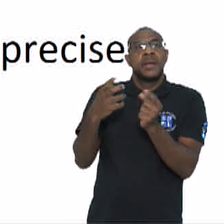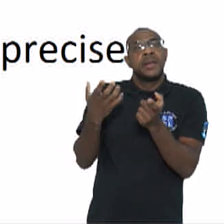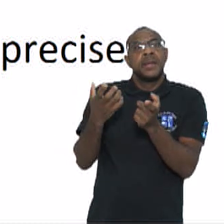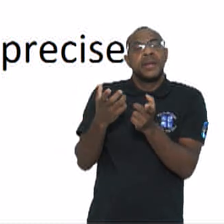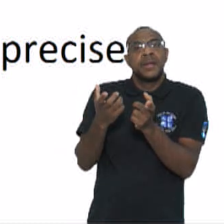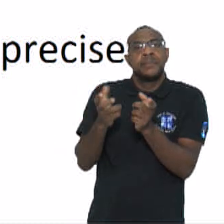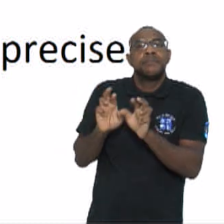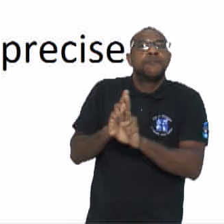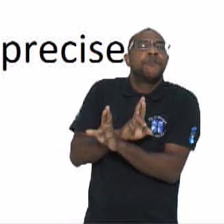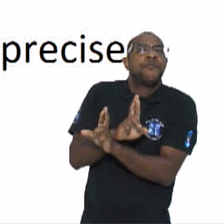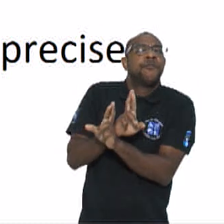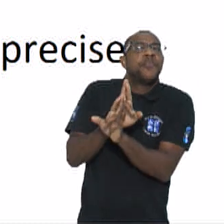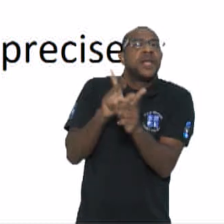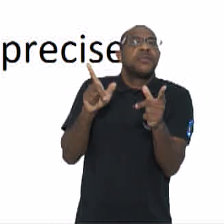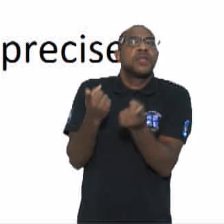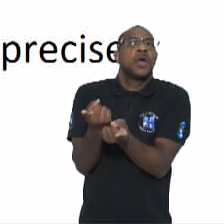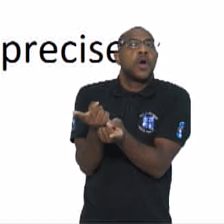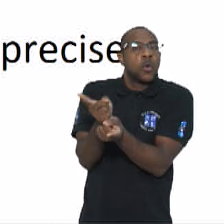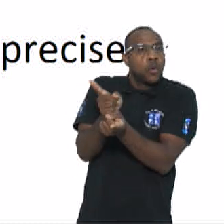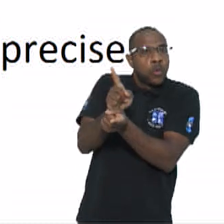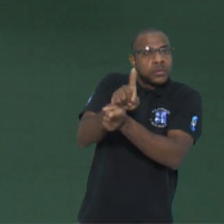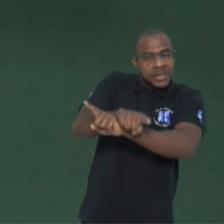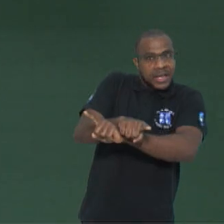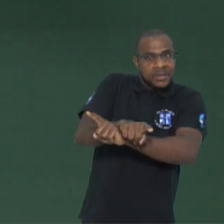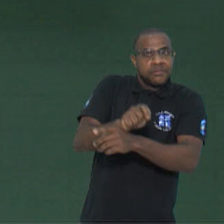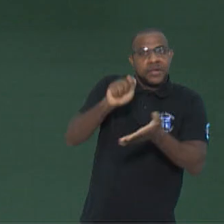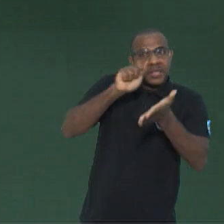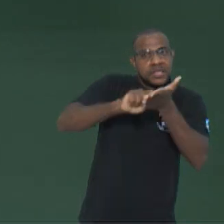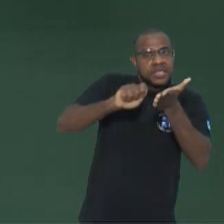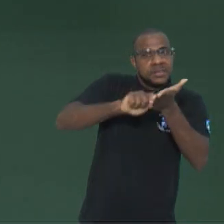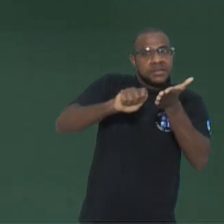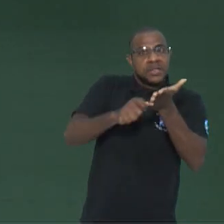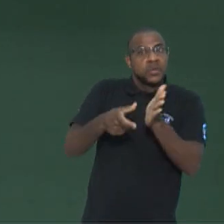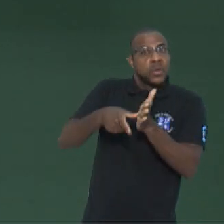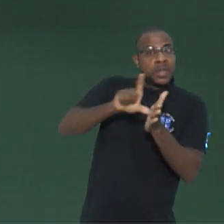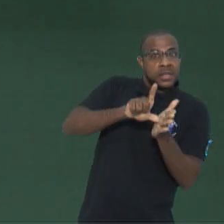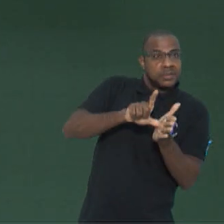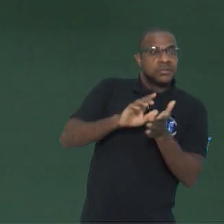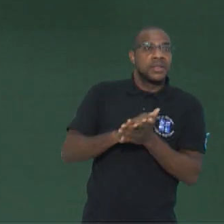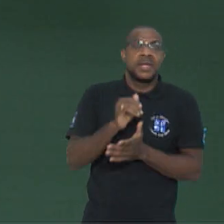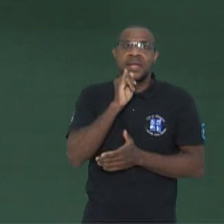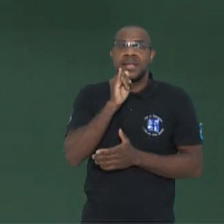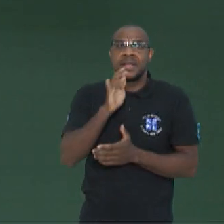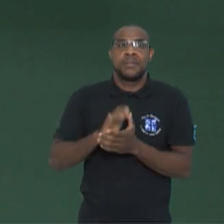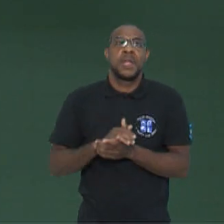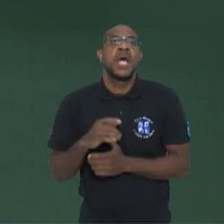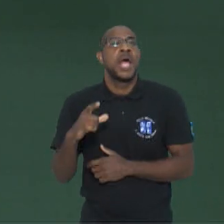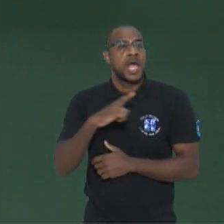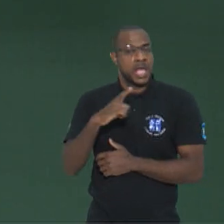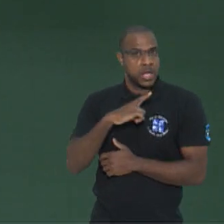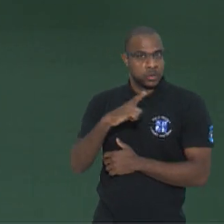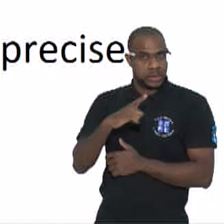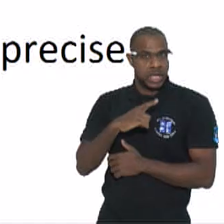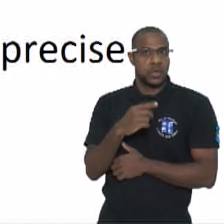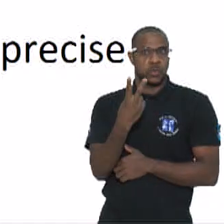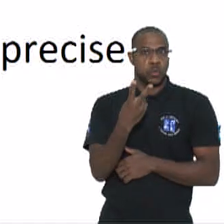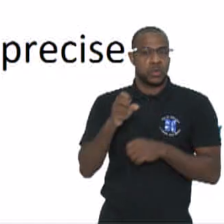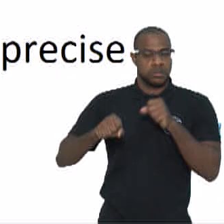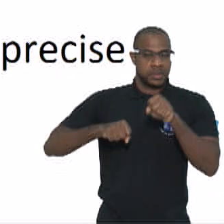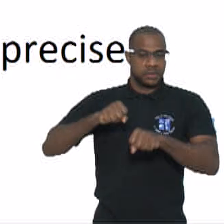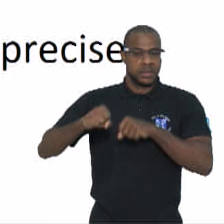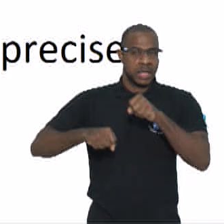foi escrito anteriormente. Então, por exemplo, um outro exemplo, eu tenho 2 bicicletas, embora eu